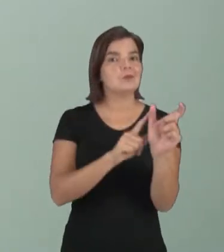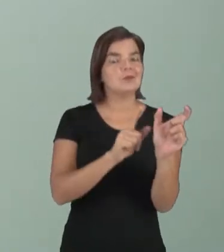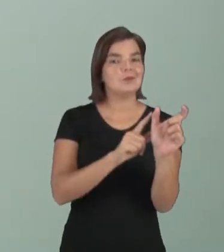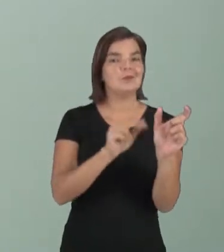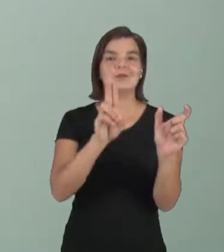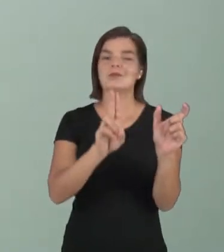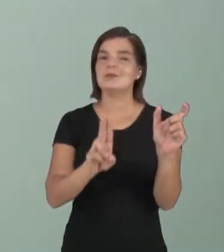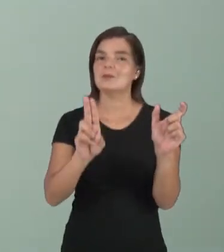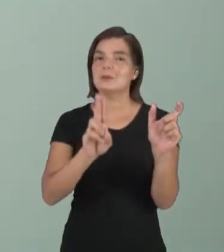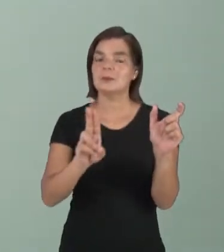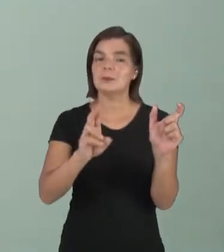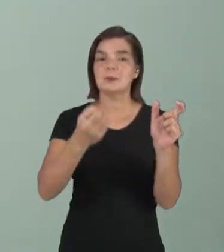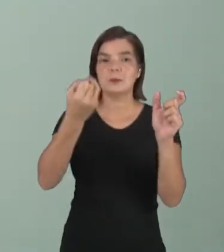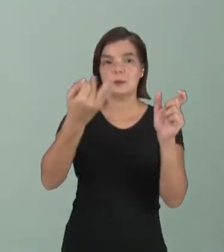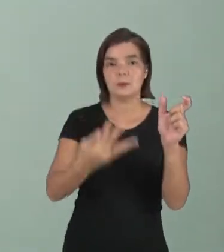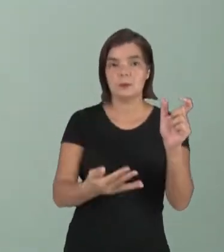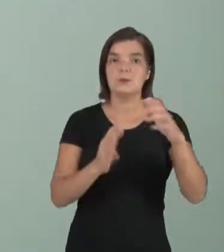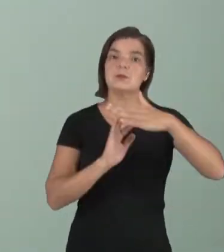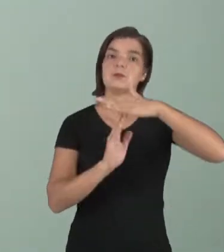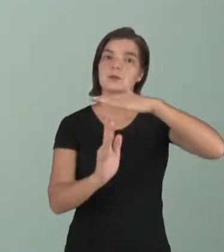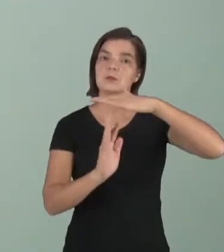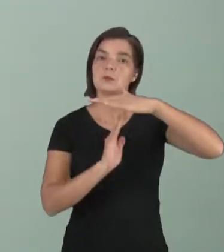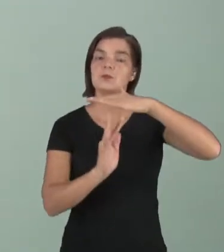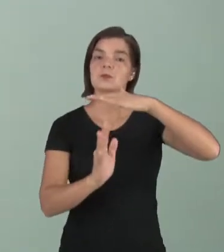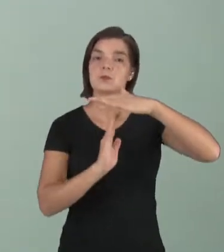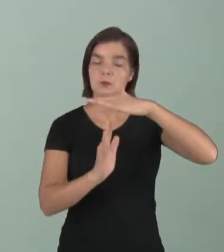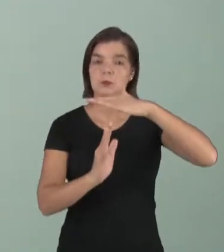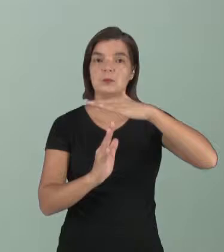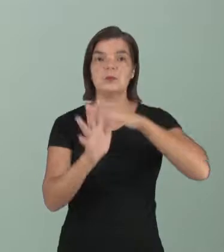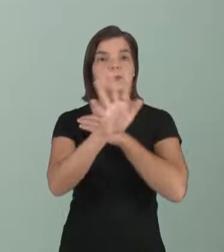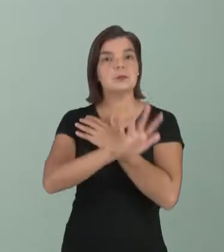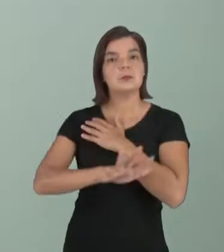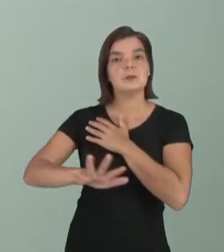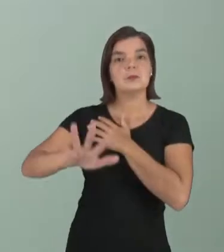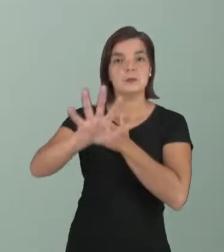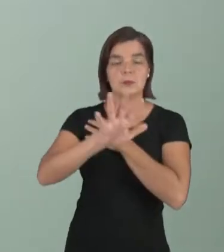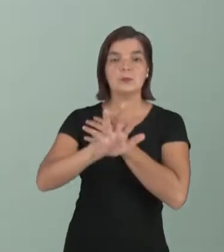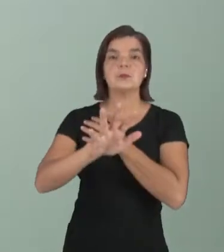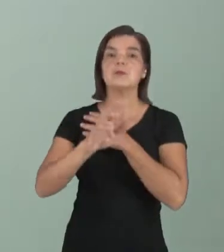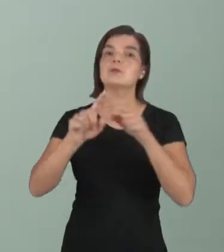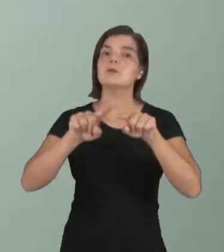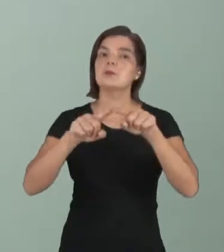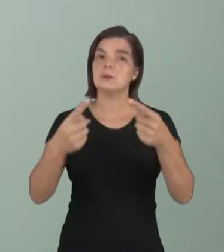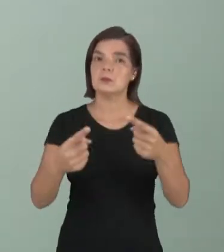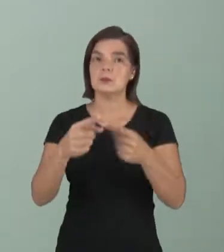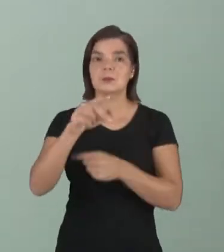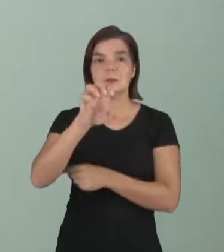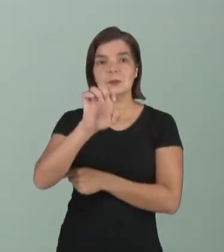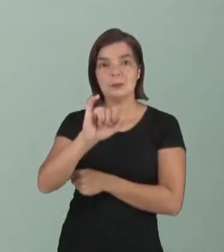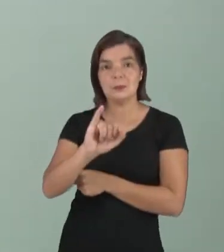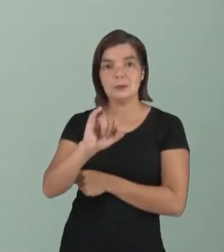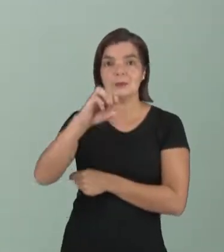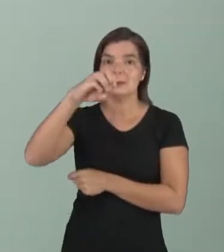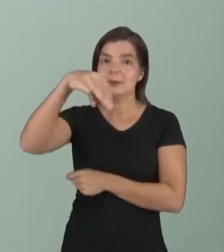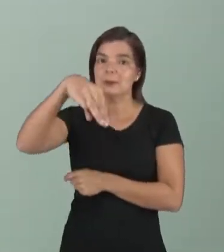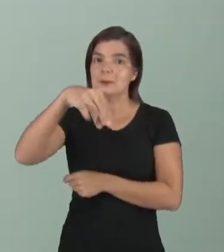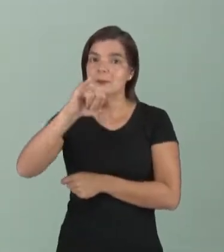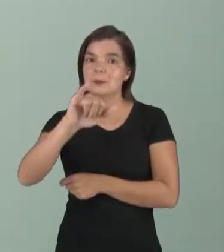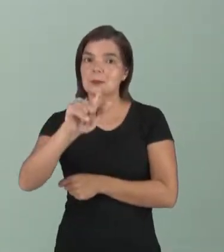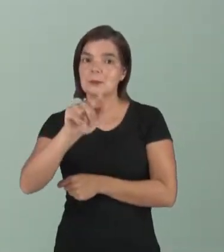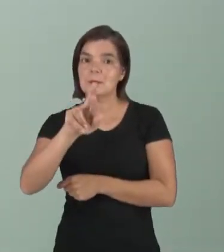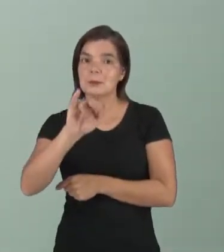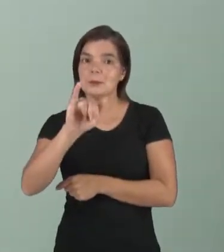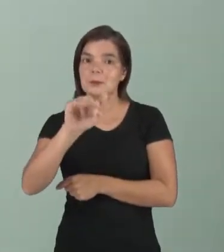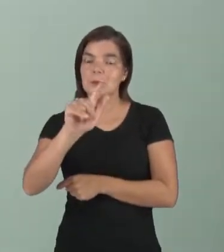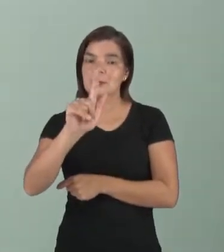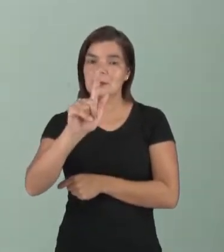termos utilizados. Por exemplo, quando nós falamos de imigrações, nós estamos falando de uma forma geral. Quando nós falamos de imigrantes, nós estamos